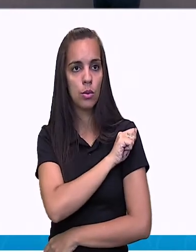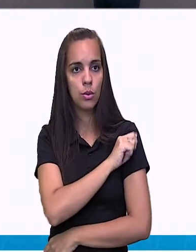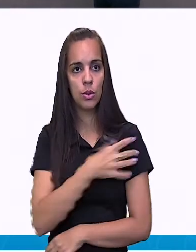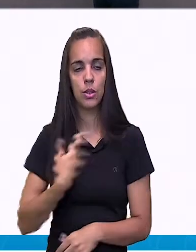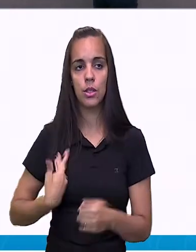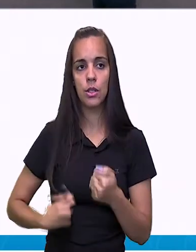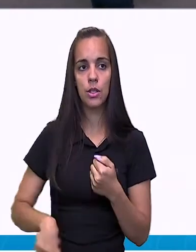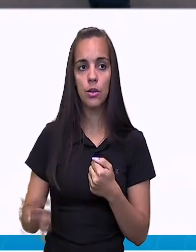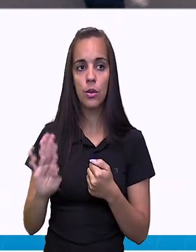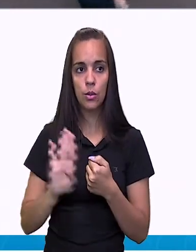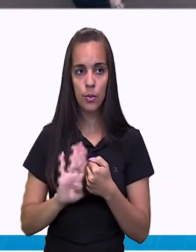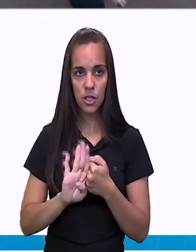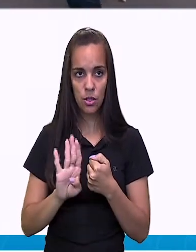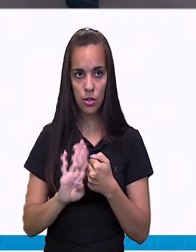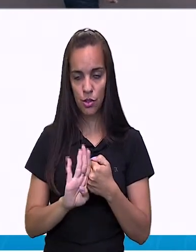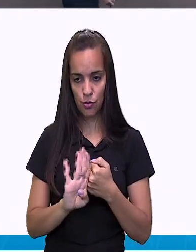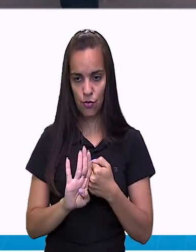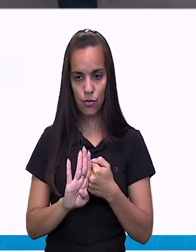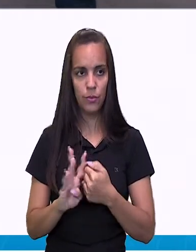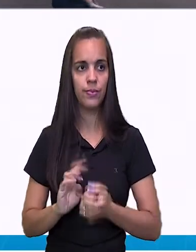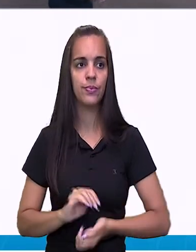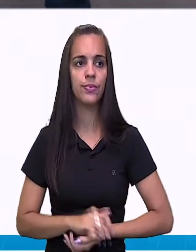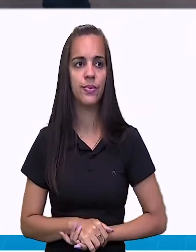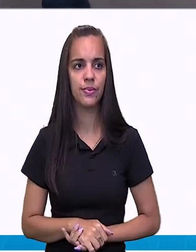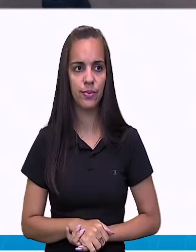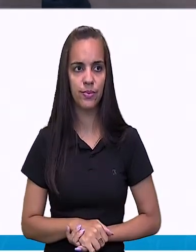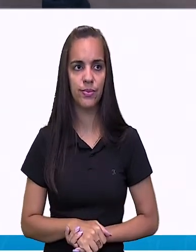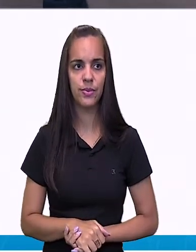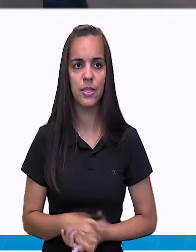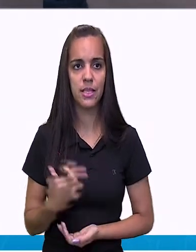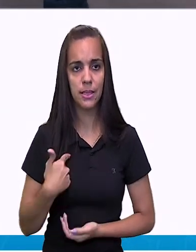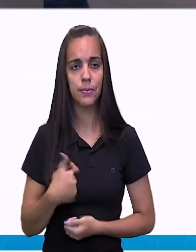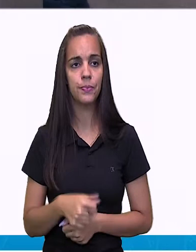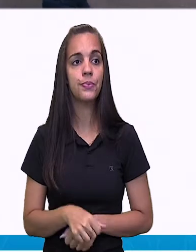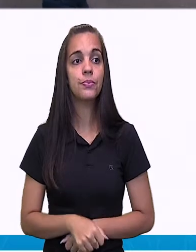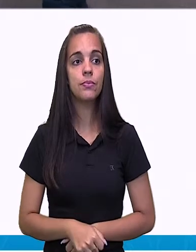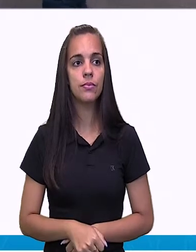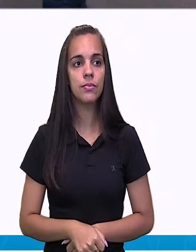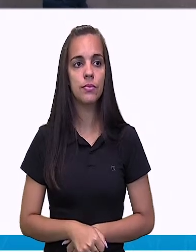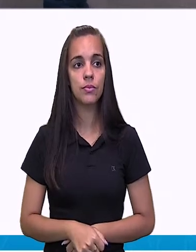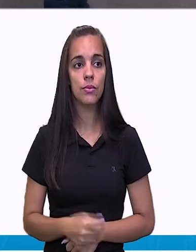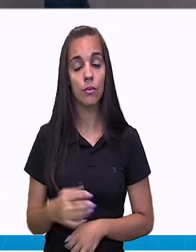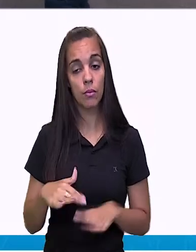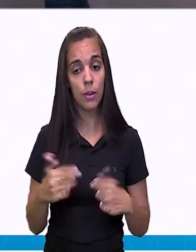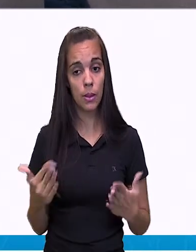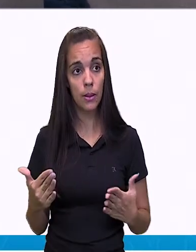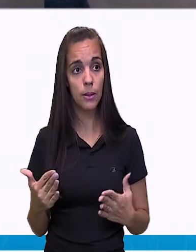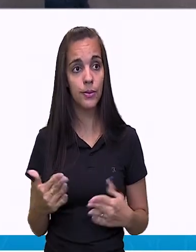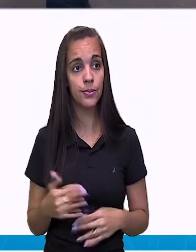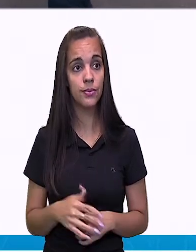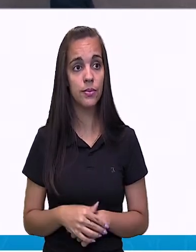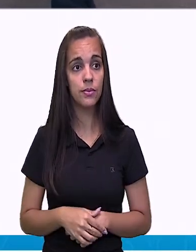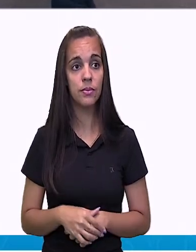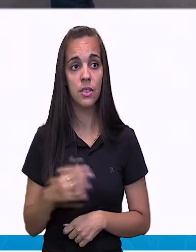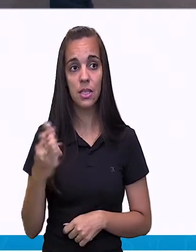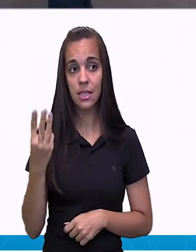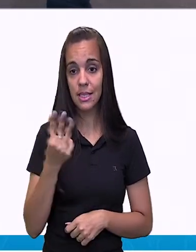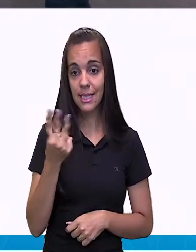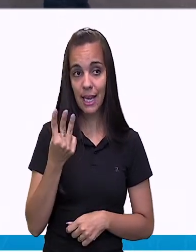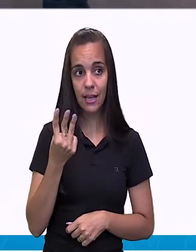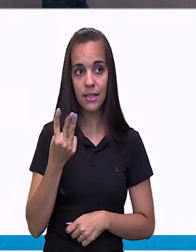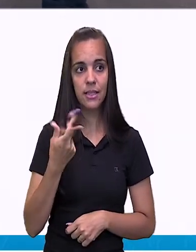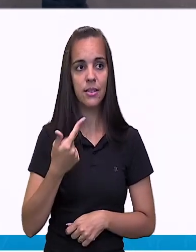o sentido do substantivo do nome alunos. Portanto, os